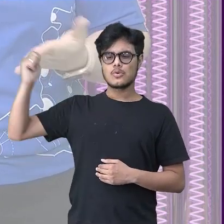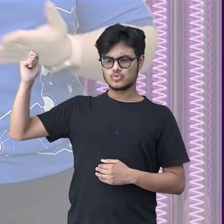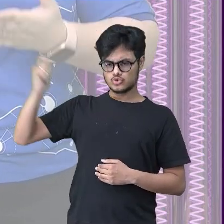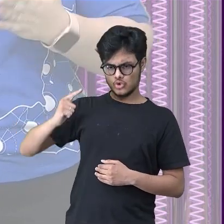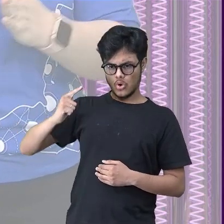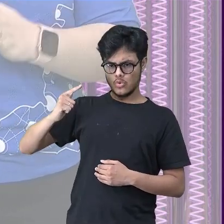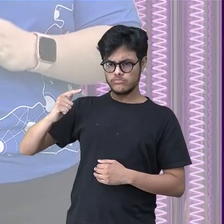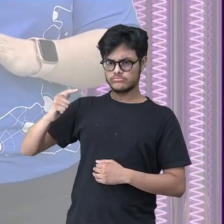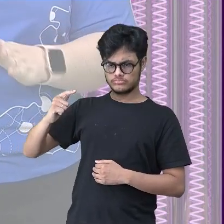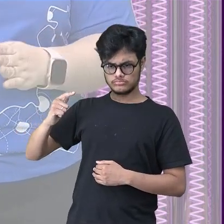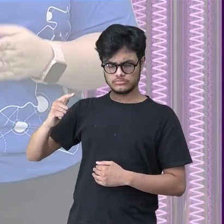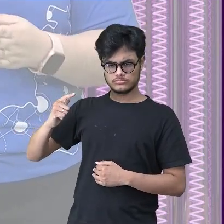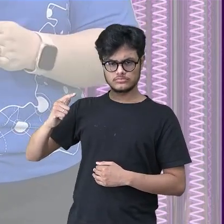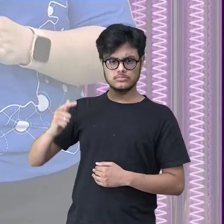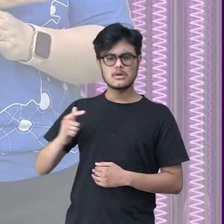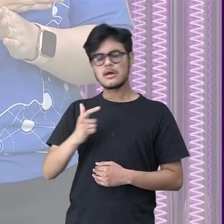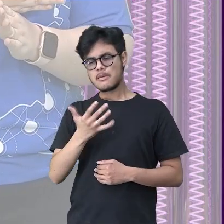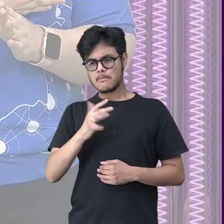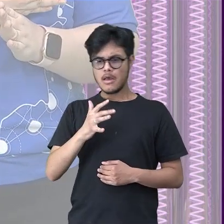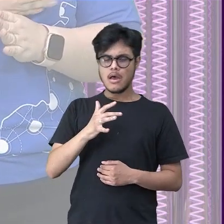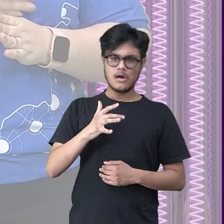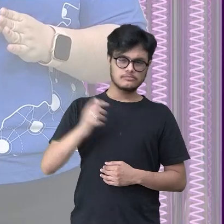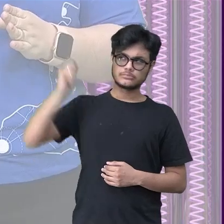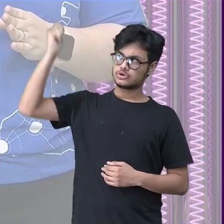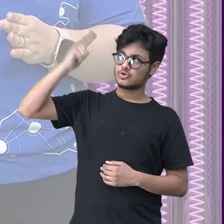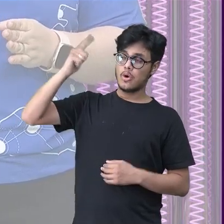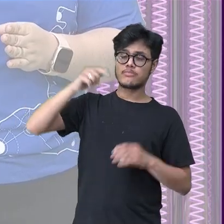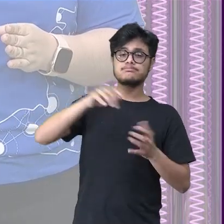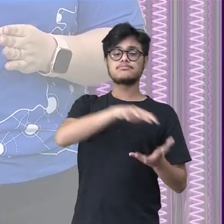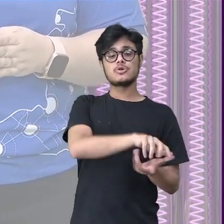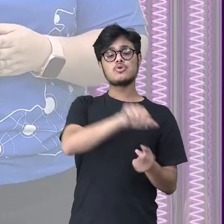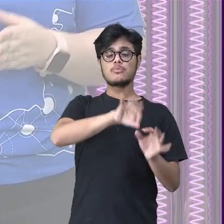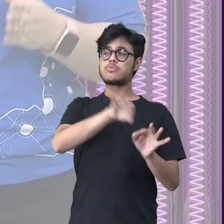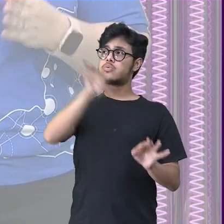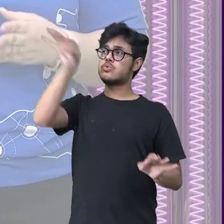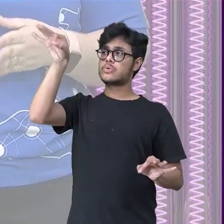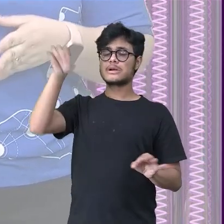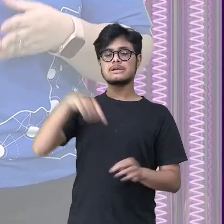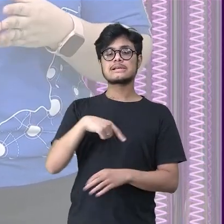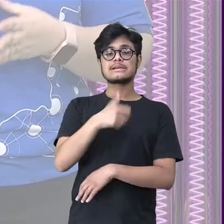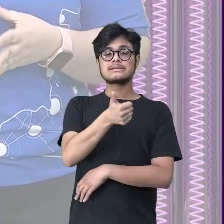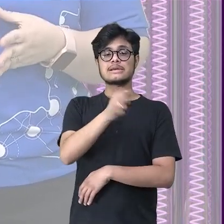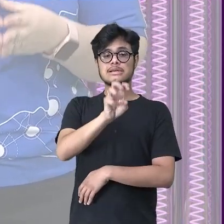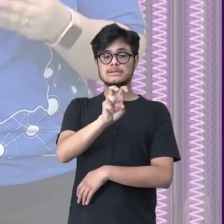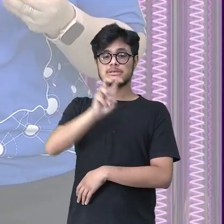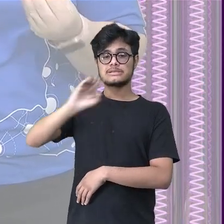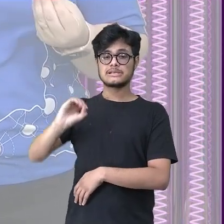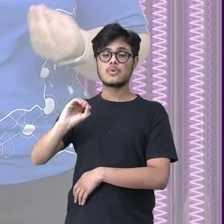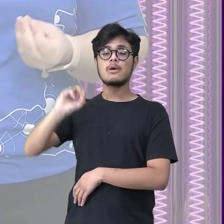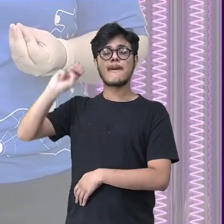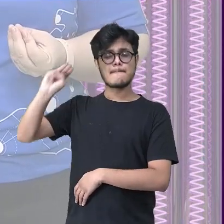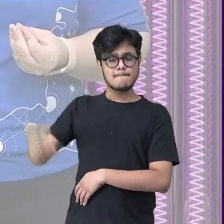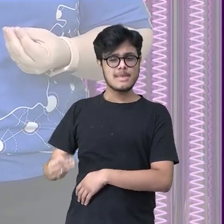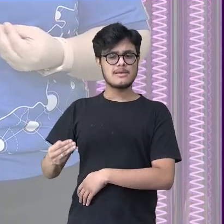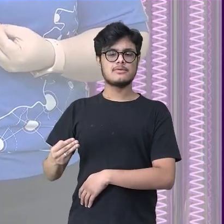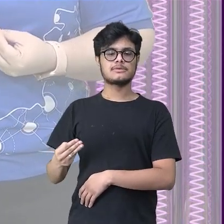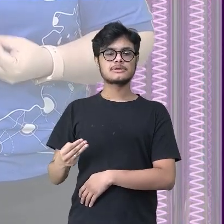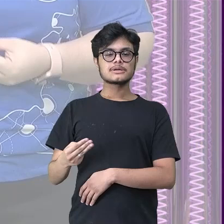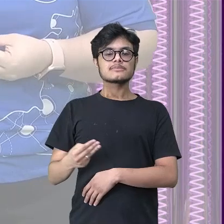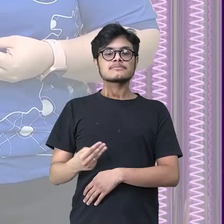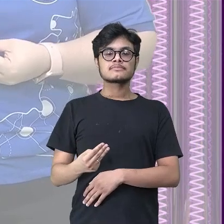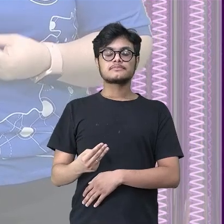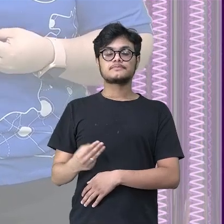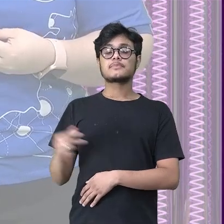média aproximada entre o Sol e a Terra é de 150 milhões